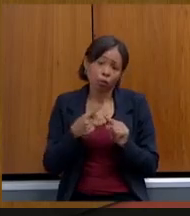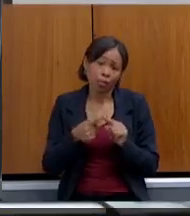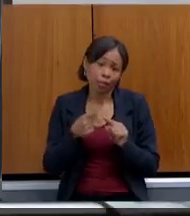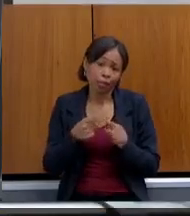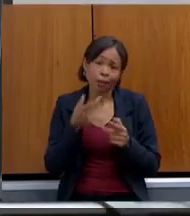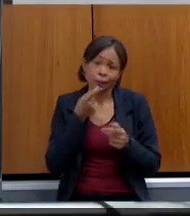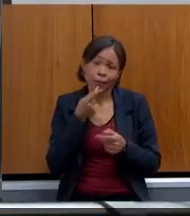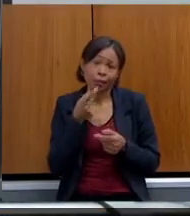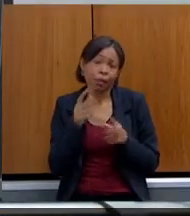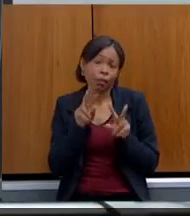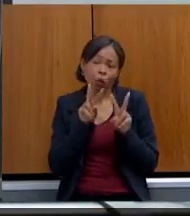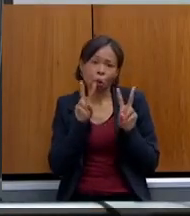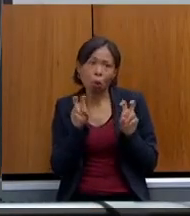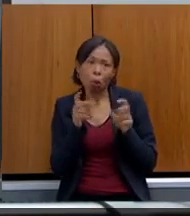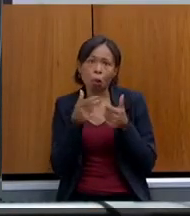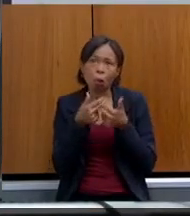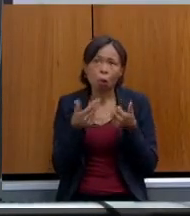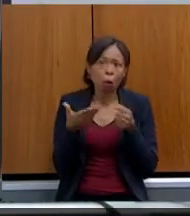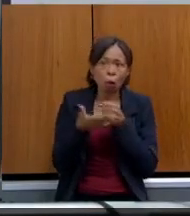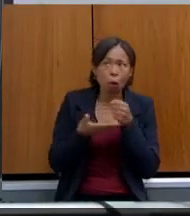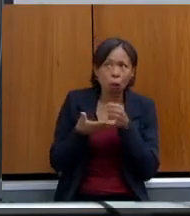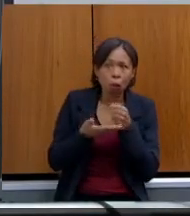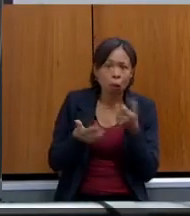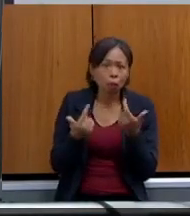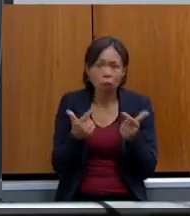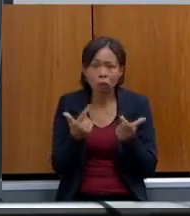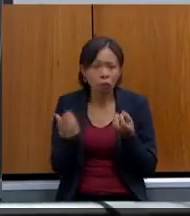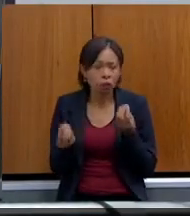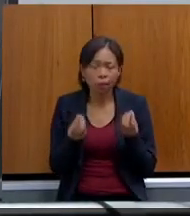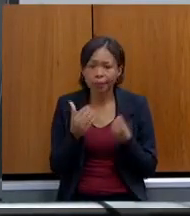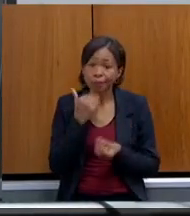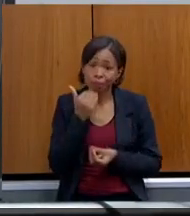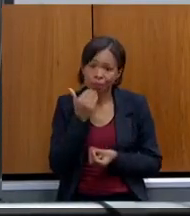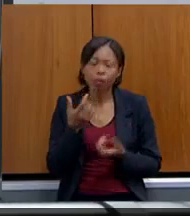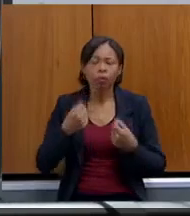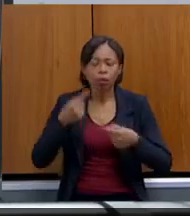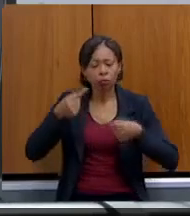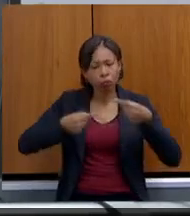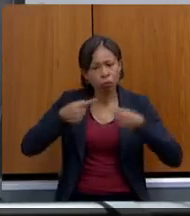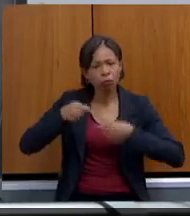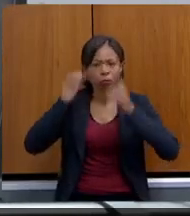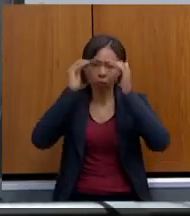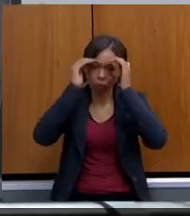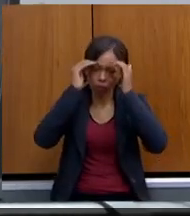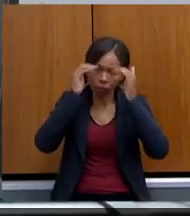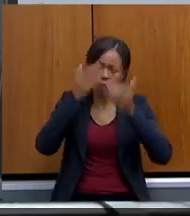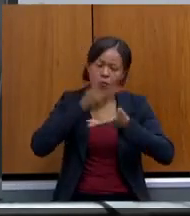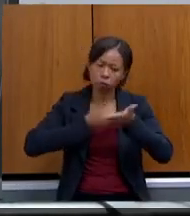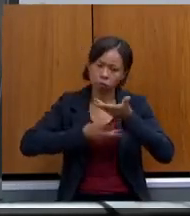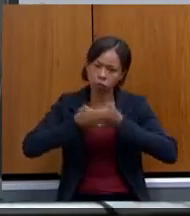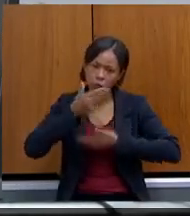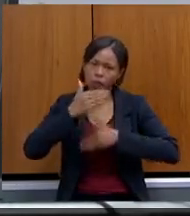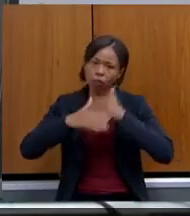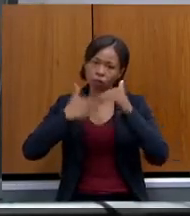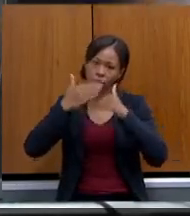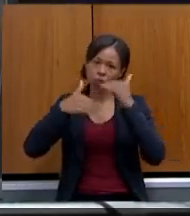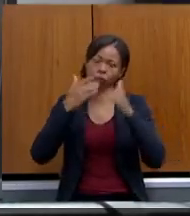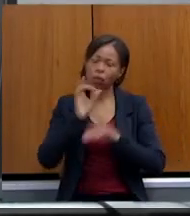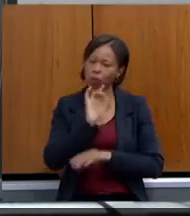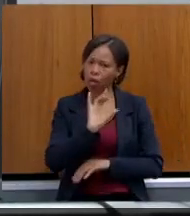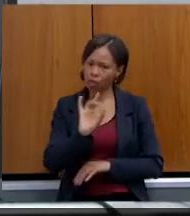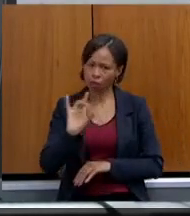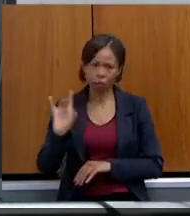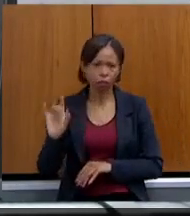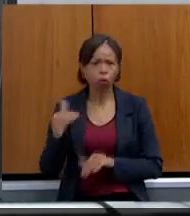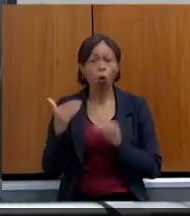questões um fundadas não vamos chegar a lugar nenhum a gente tem que fazer o debate né com respeito com construção eu apontando cada um também